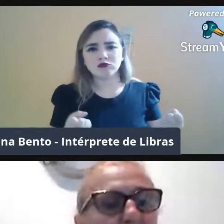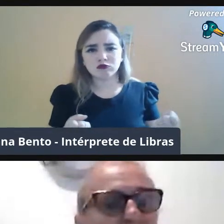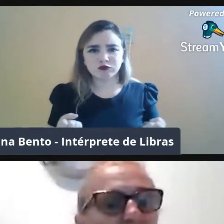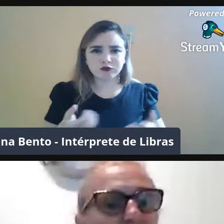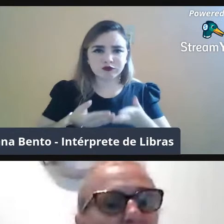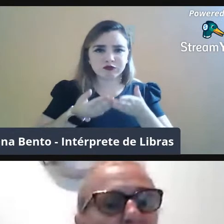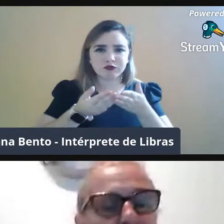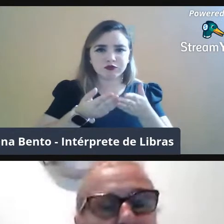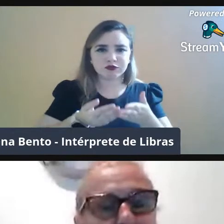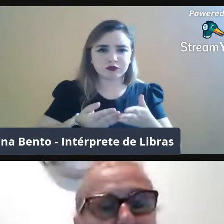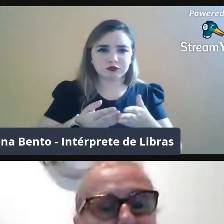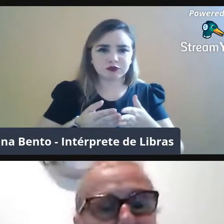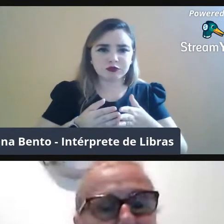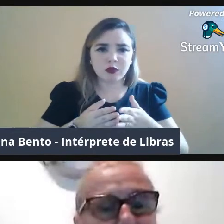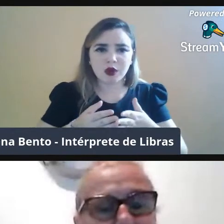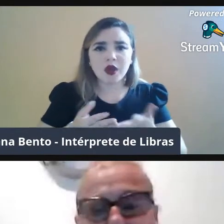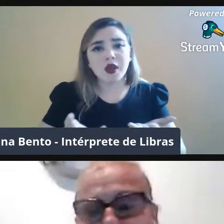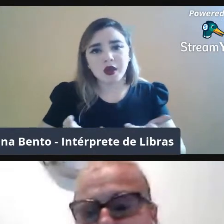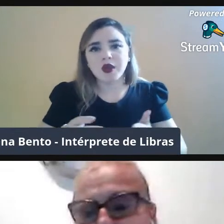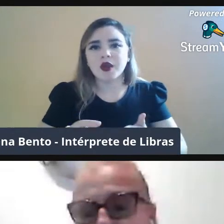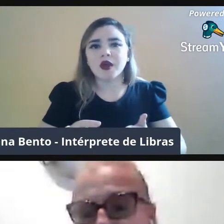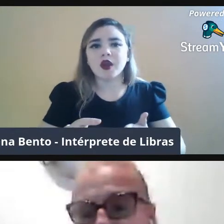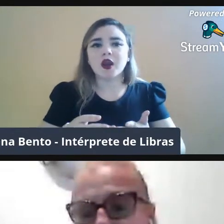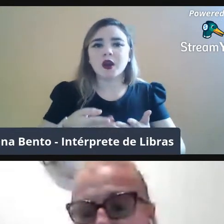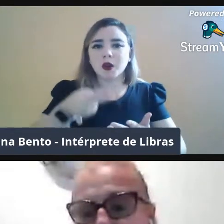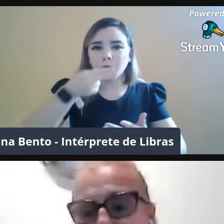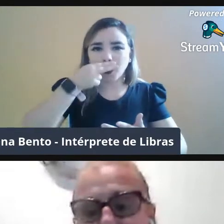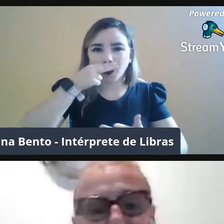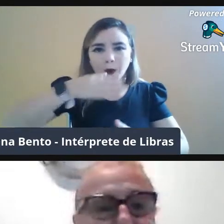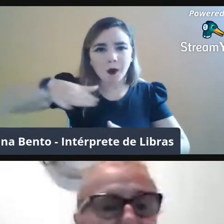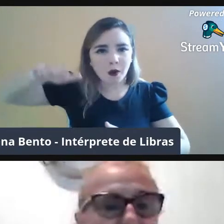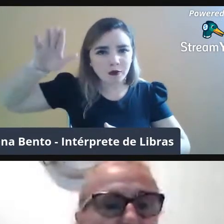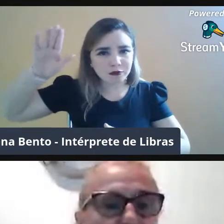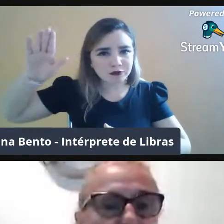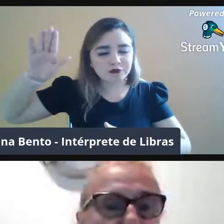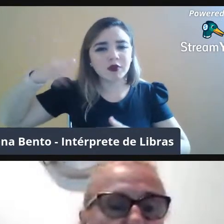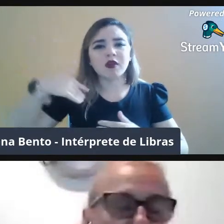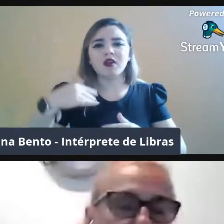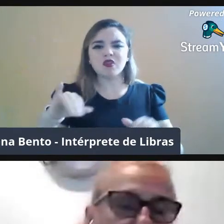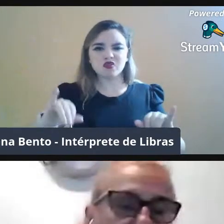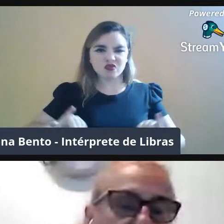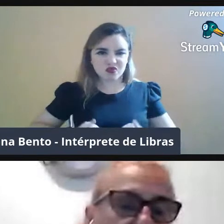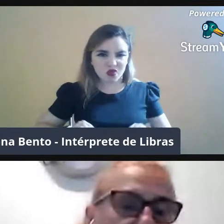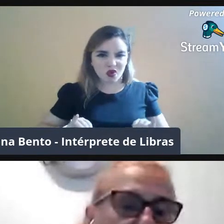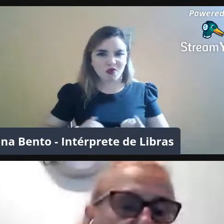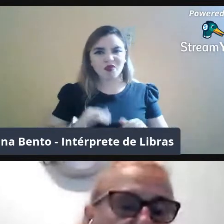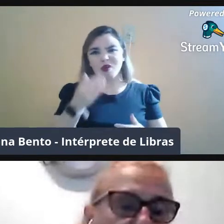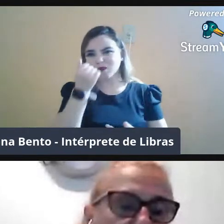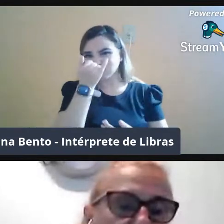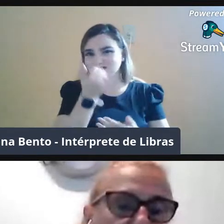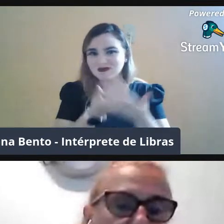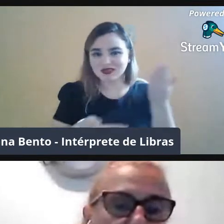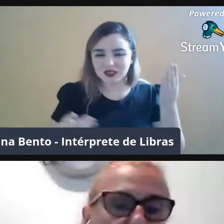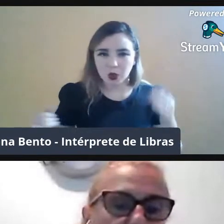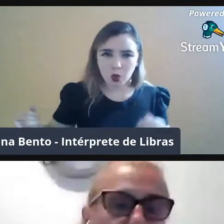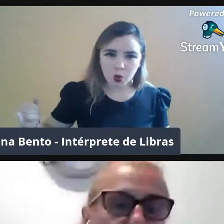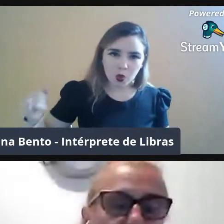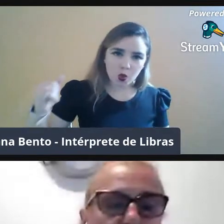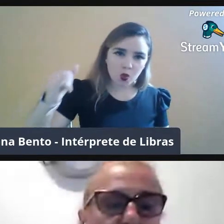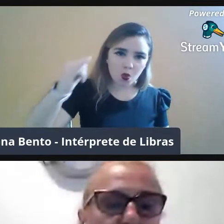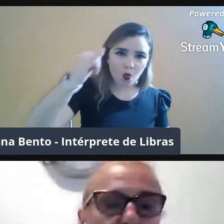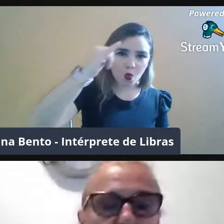né, nazista. Ele sofreu um acidente pilotando um avião, né, na